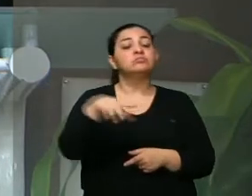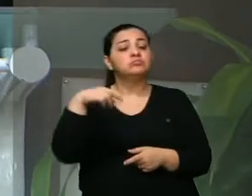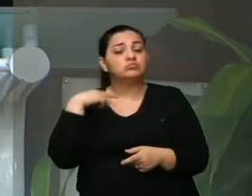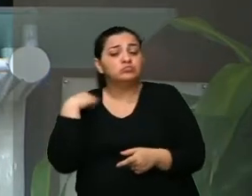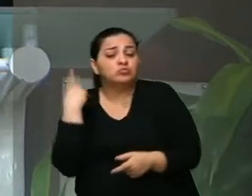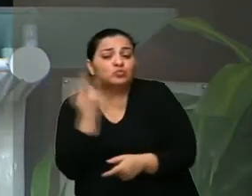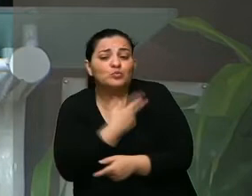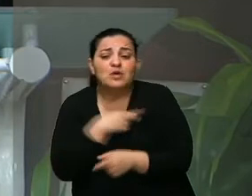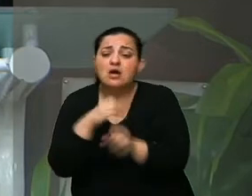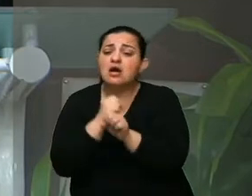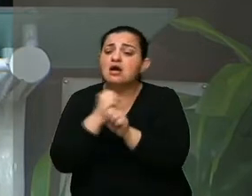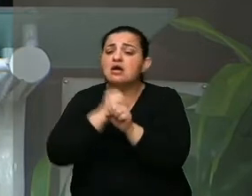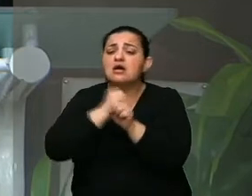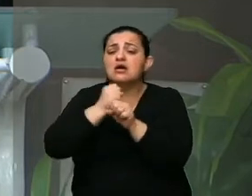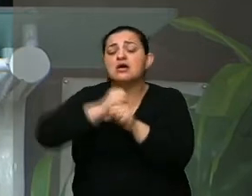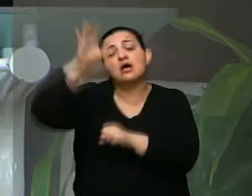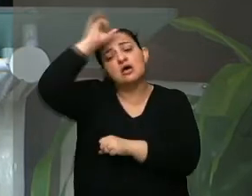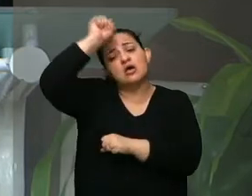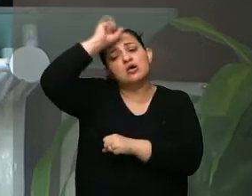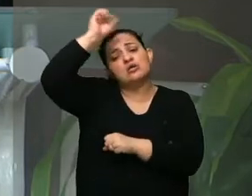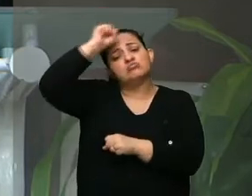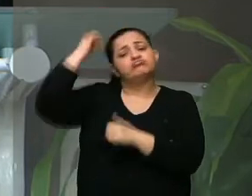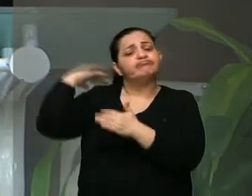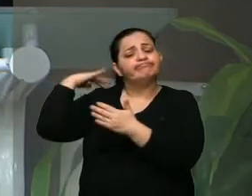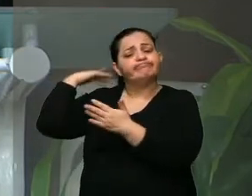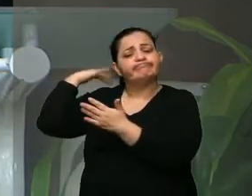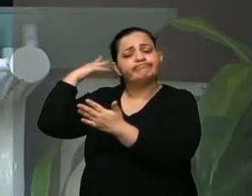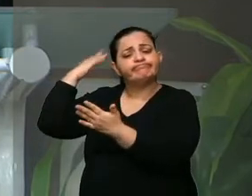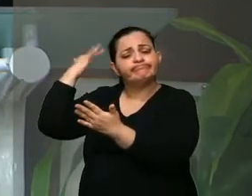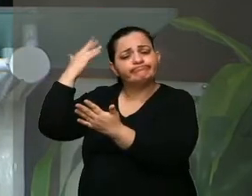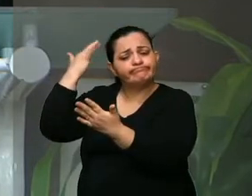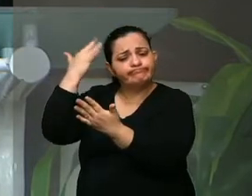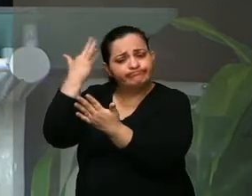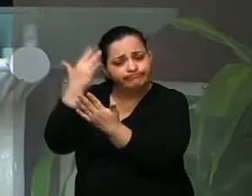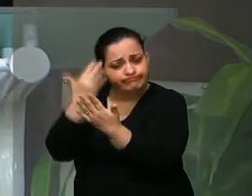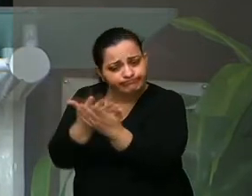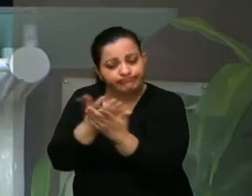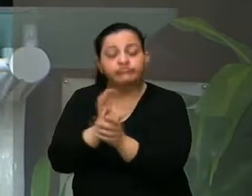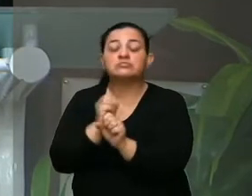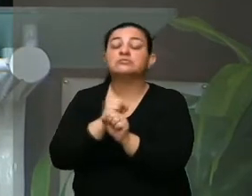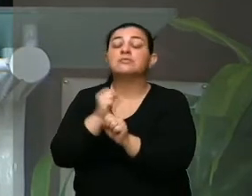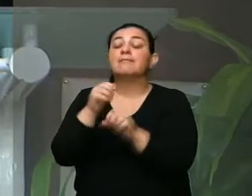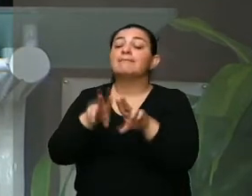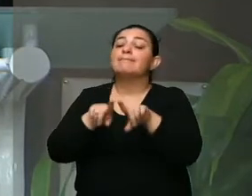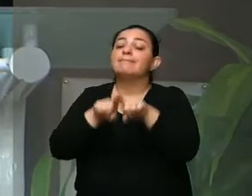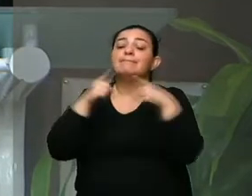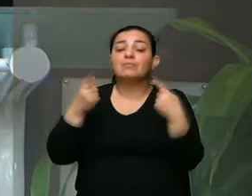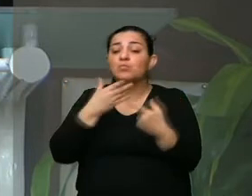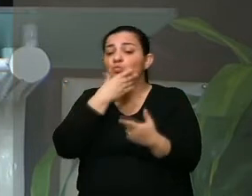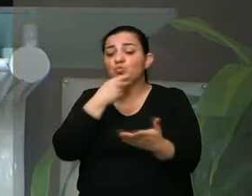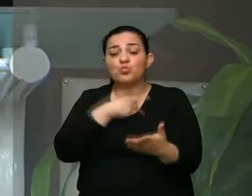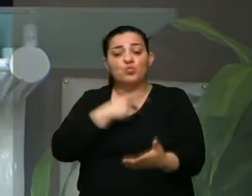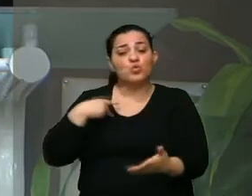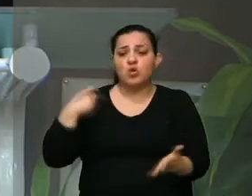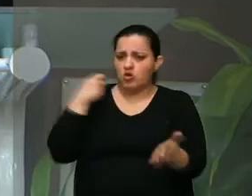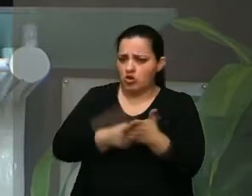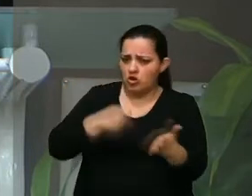anos temos aprendido temos aprendido mas o pastor não força